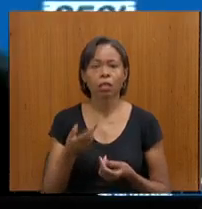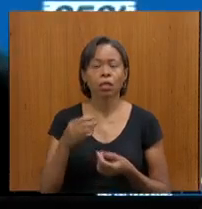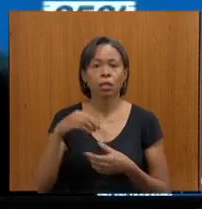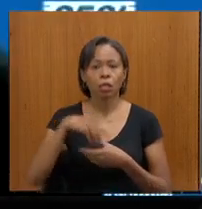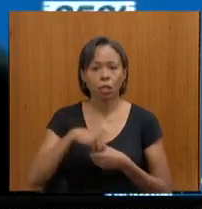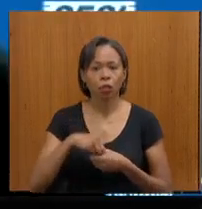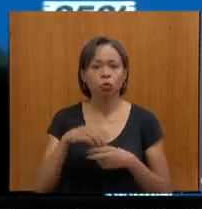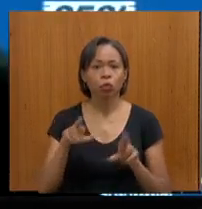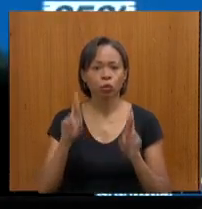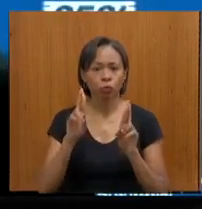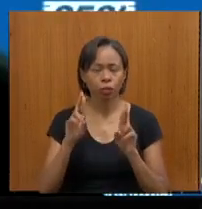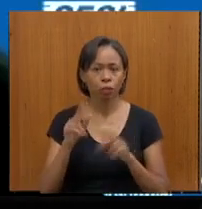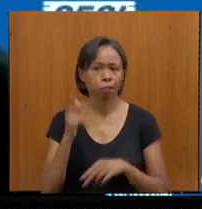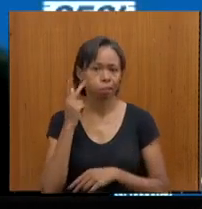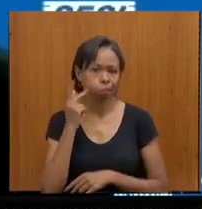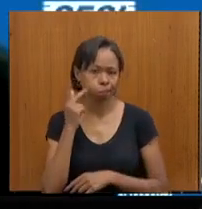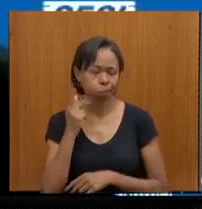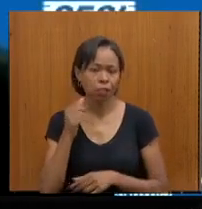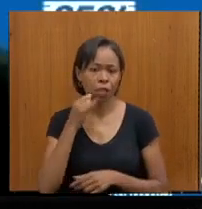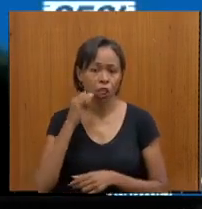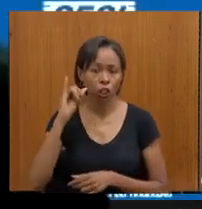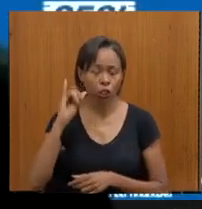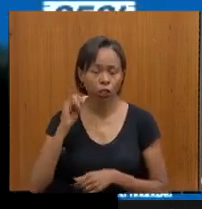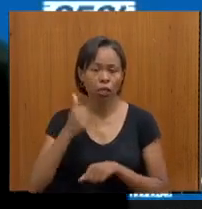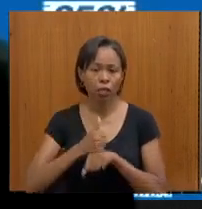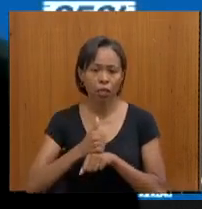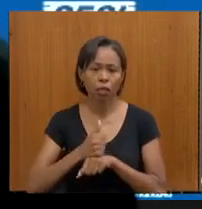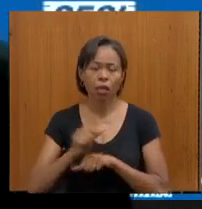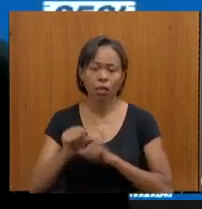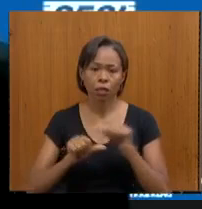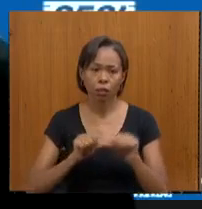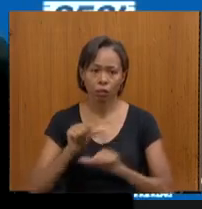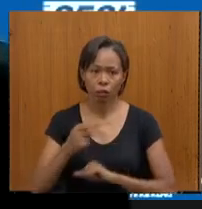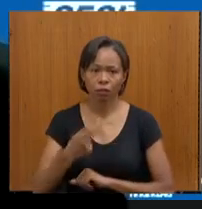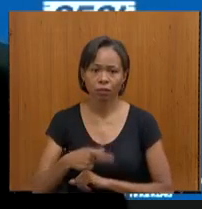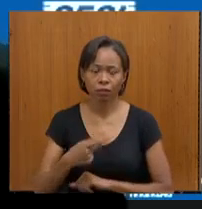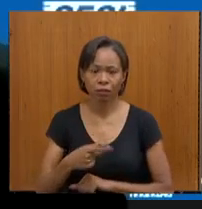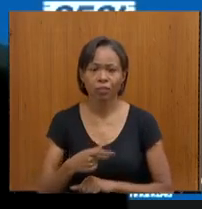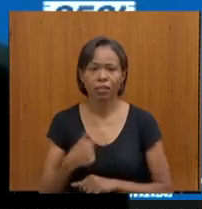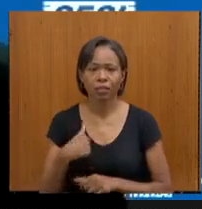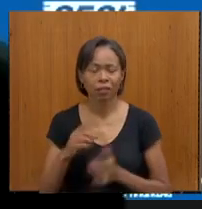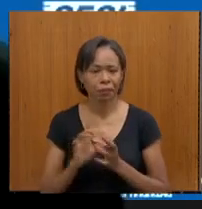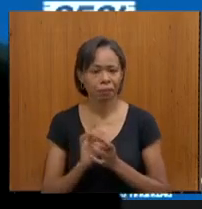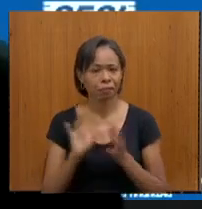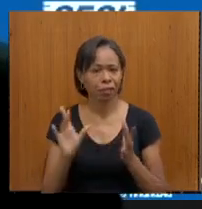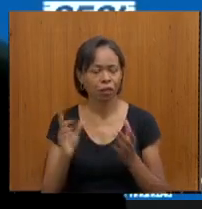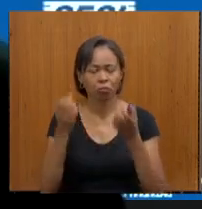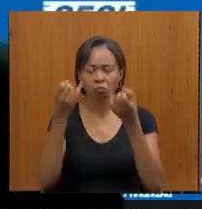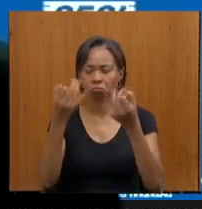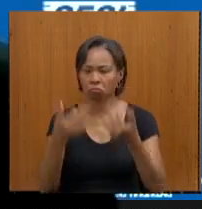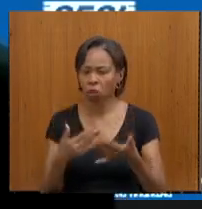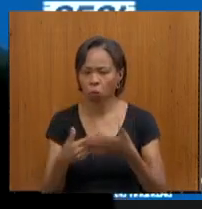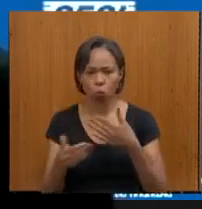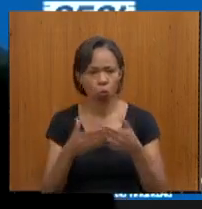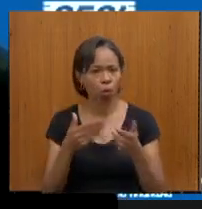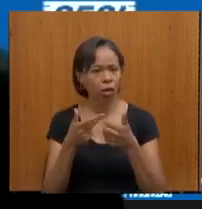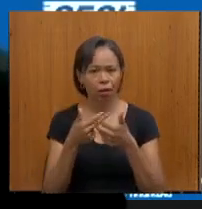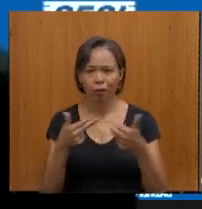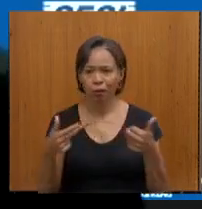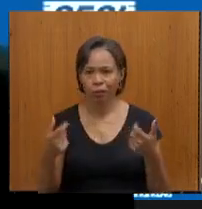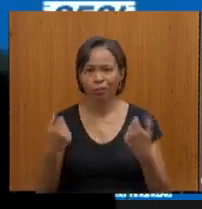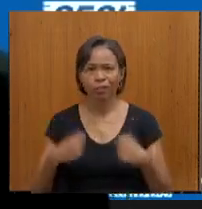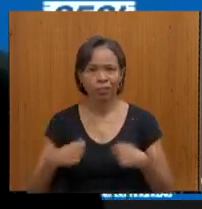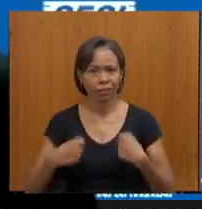renováveis do Ceará e coloca Então à disposição para esclarecimentos para qualquer outro